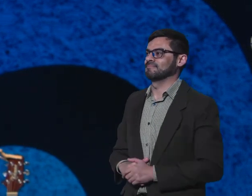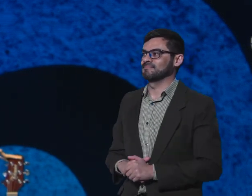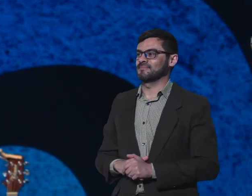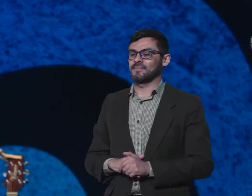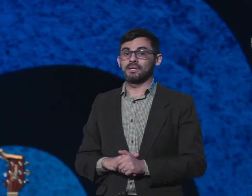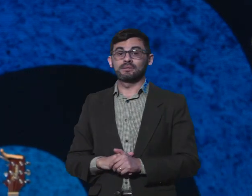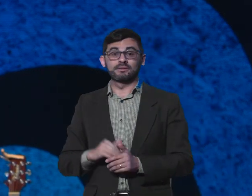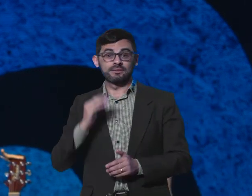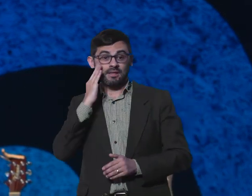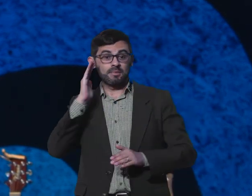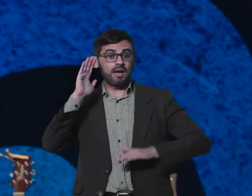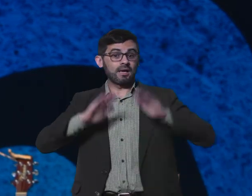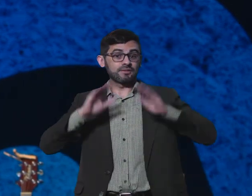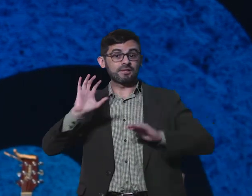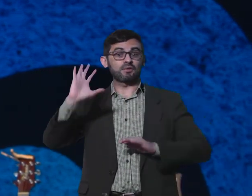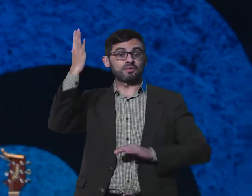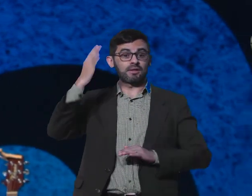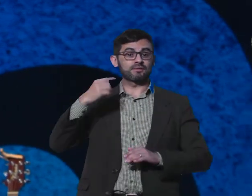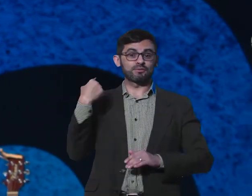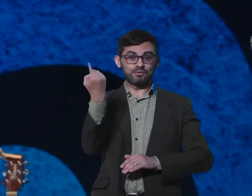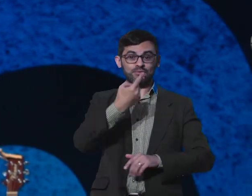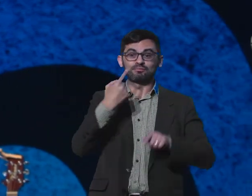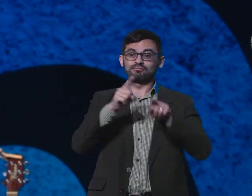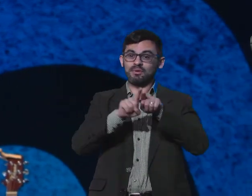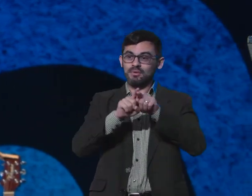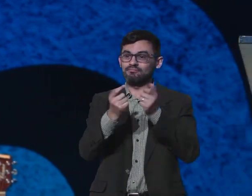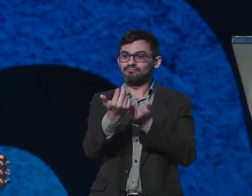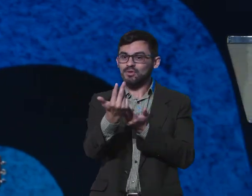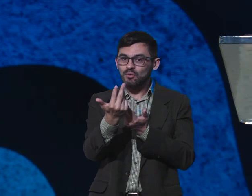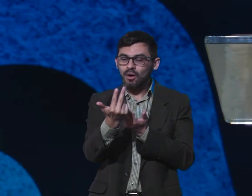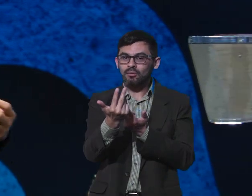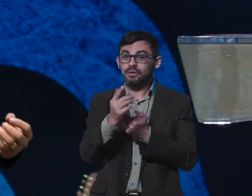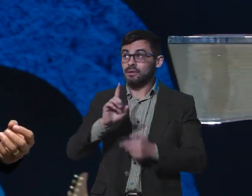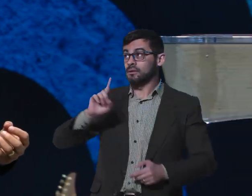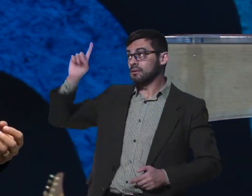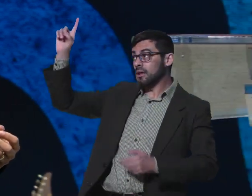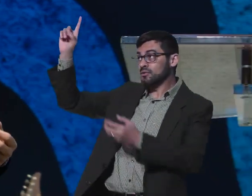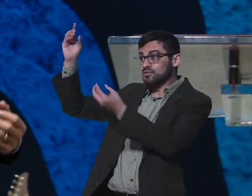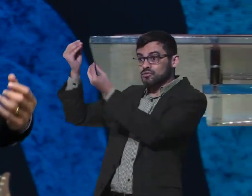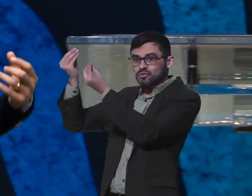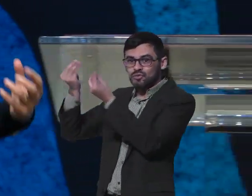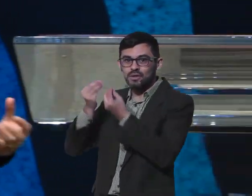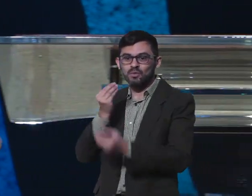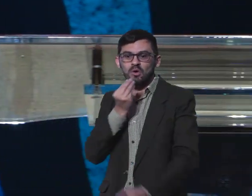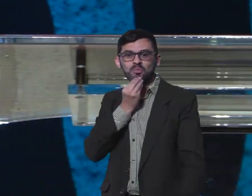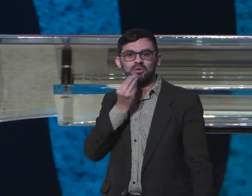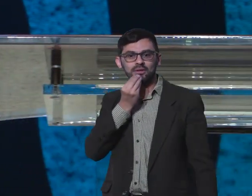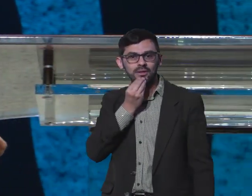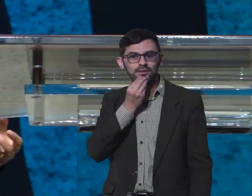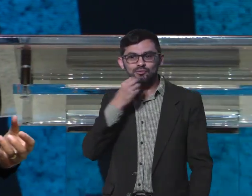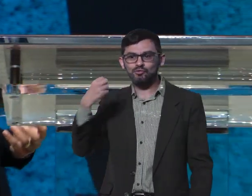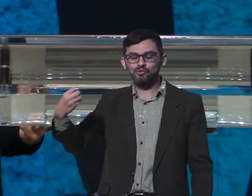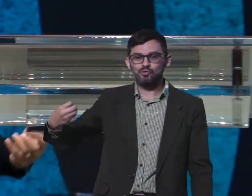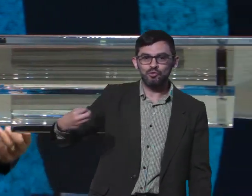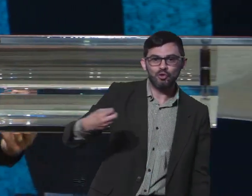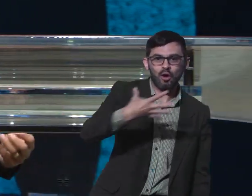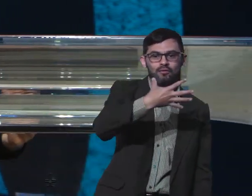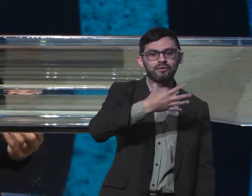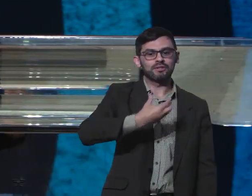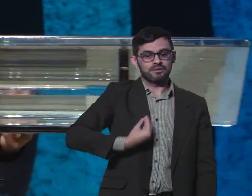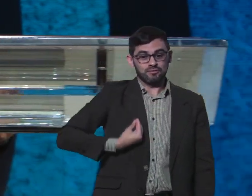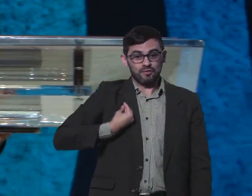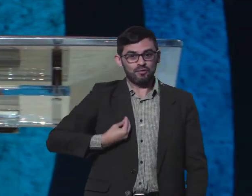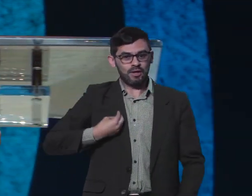Às vezes acontece assim comigo e com você. Deus está nos dando oportunidades de viver